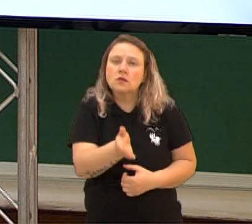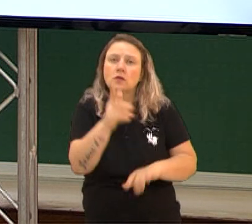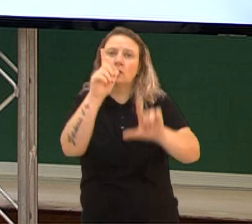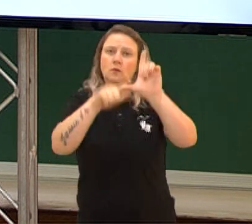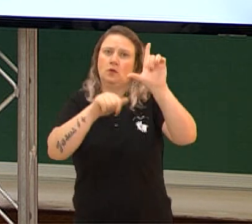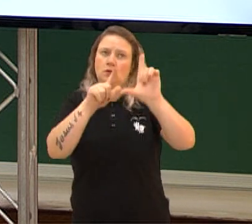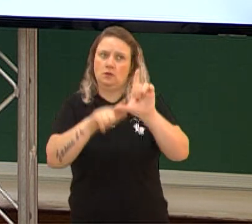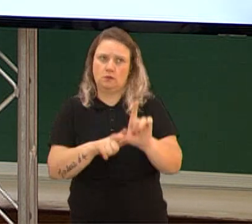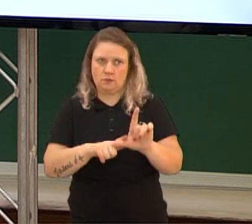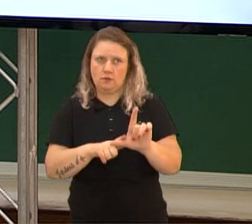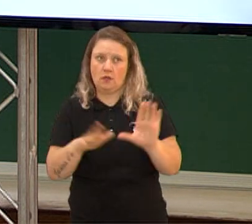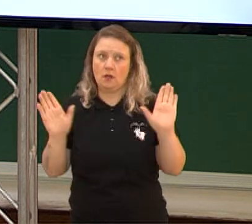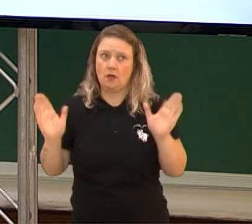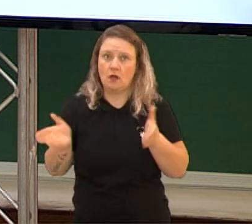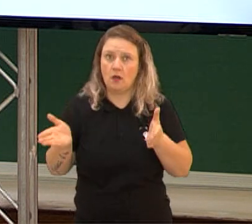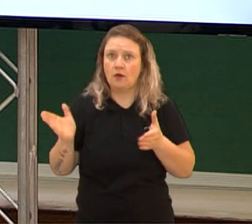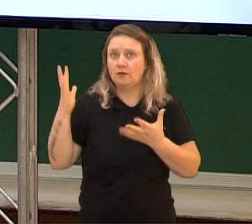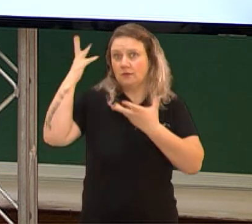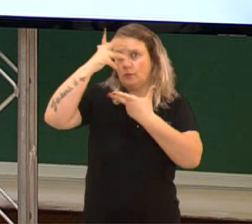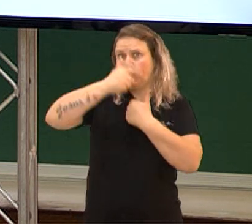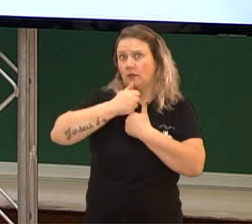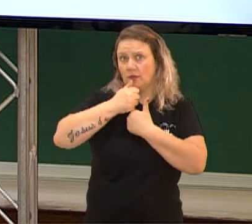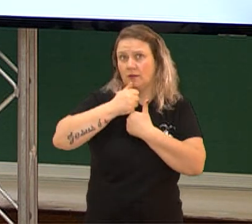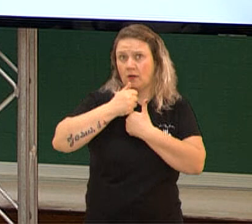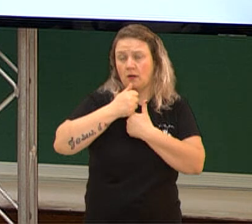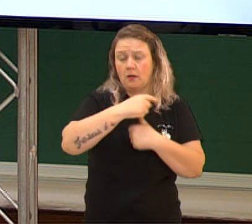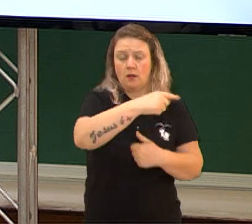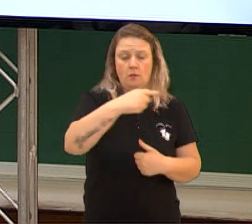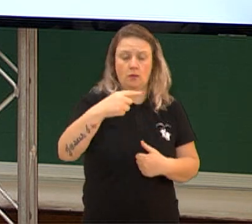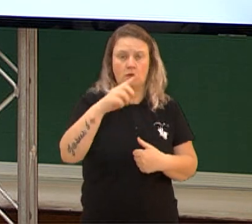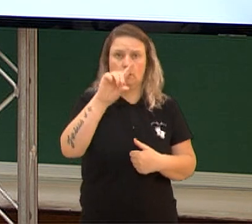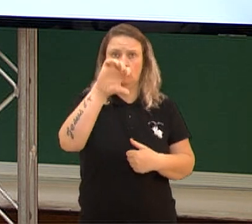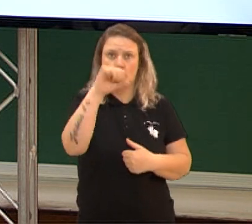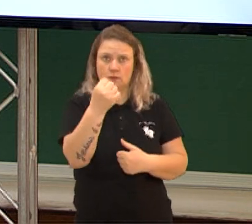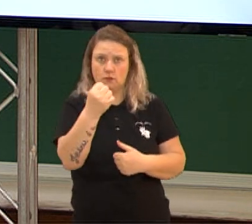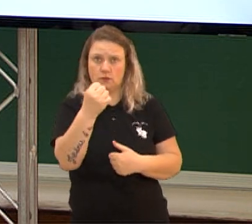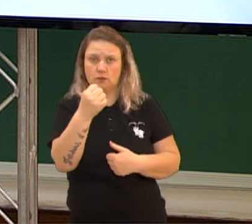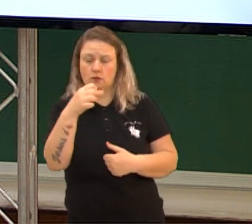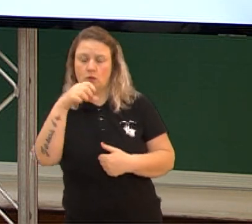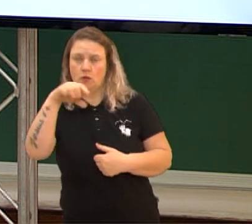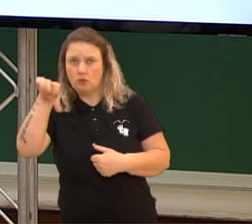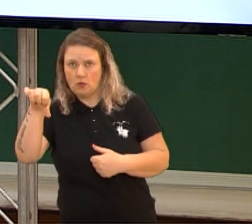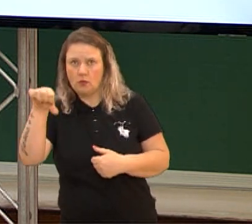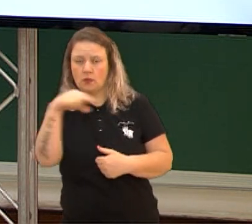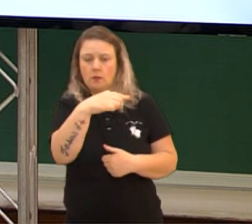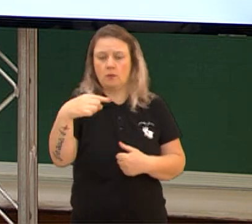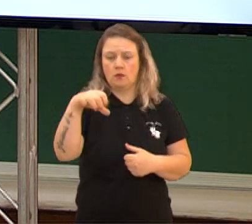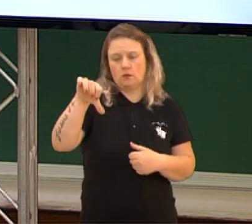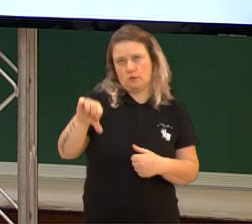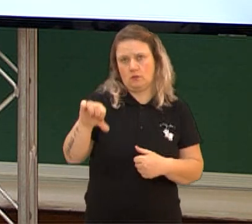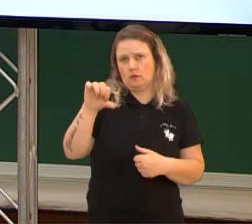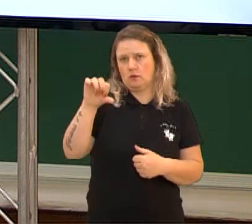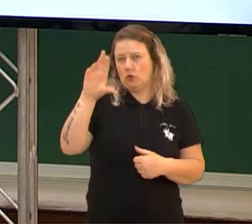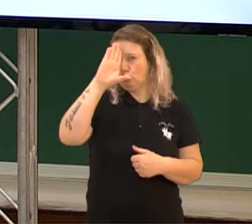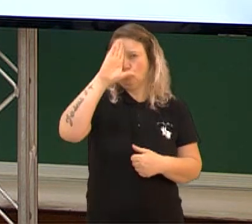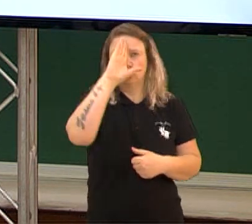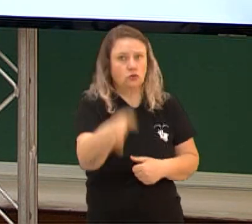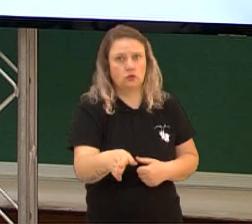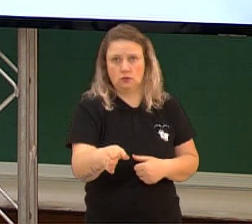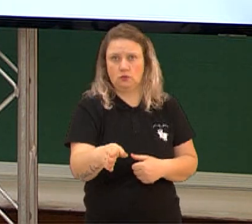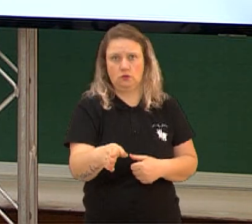E quando eu faço isso, olha que bonito que fica. Menos 18 com 9, menos 9. Eu tenho um resultado direto, bem